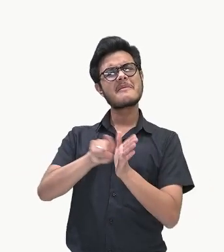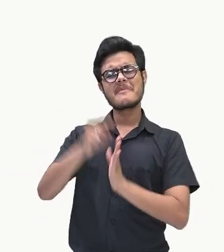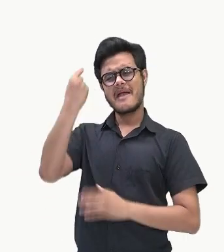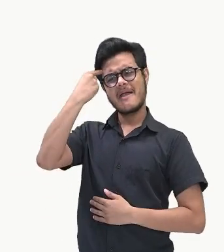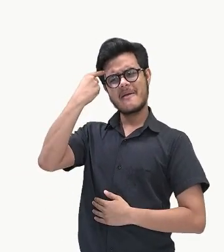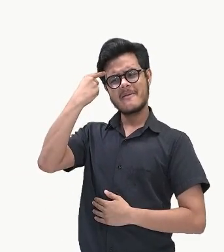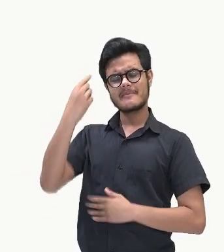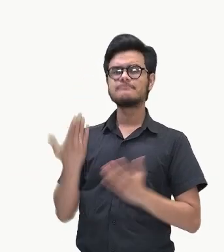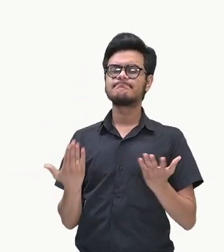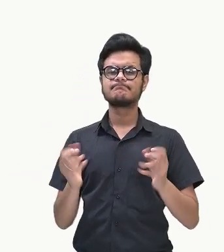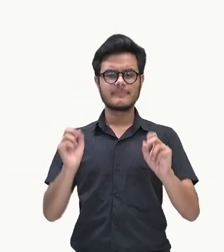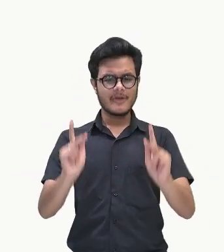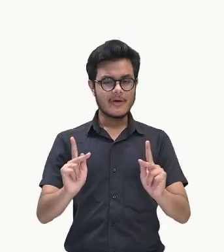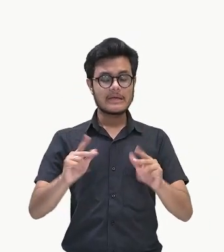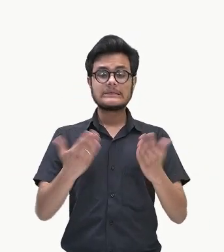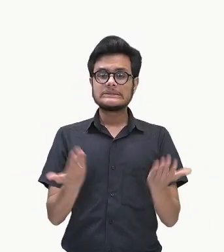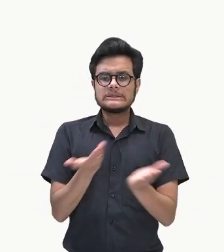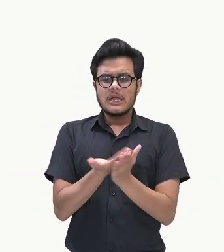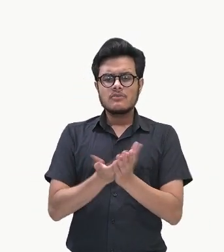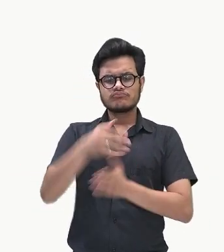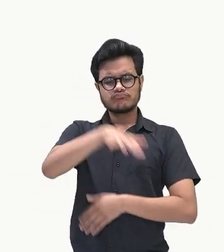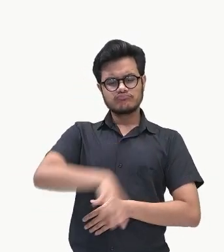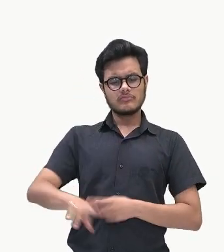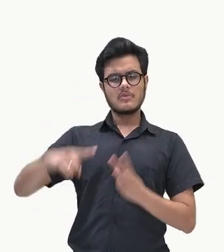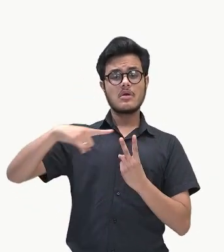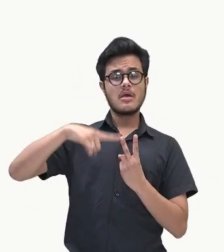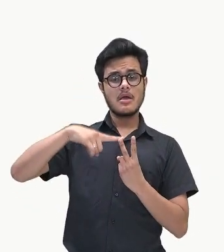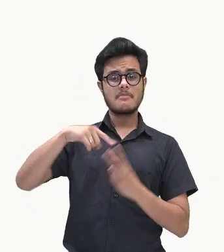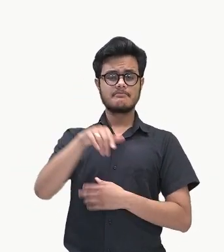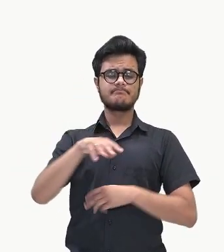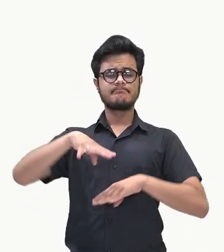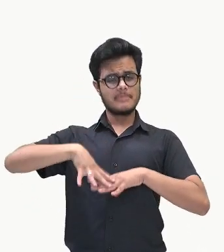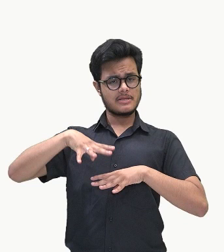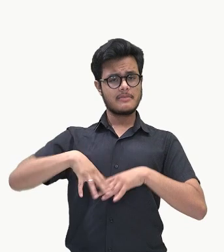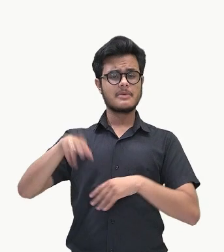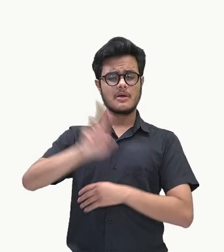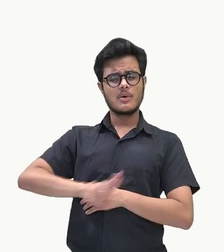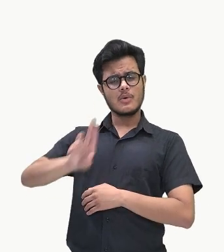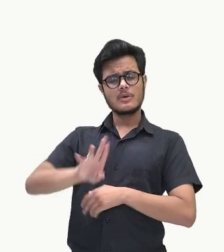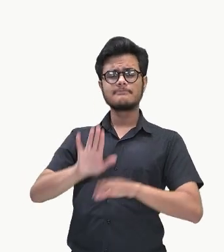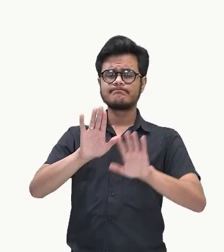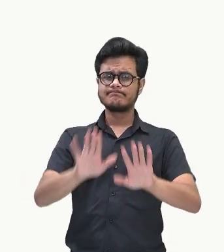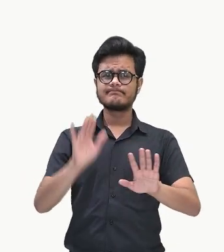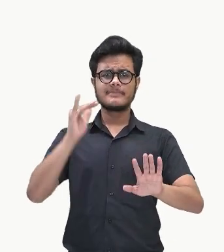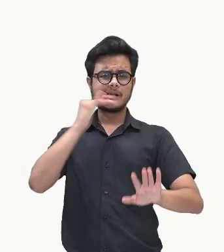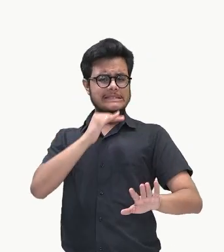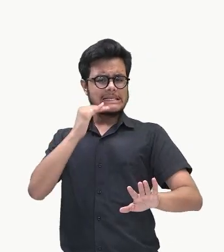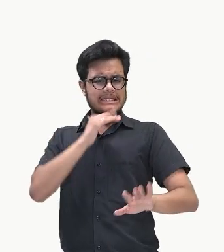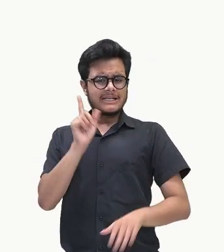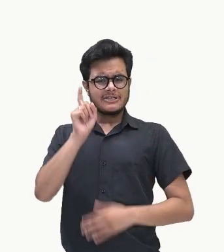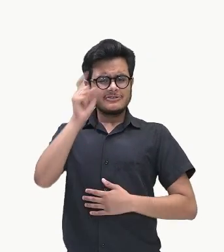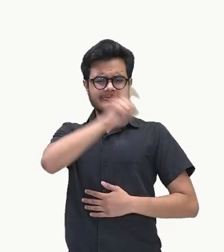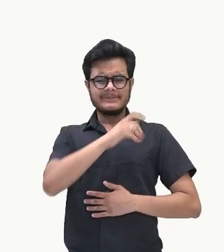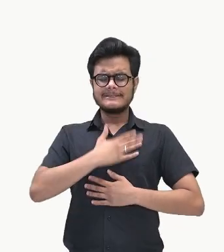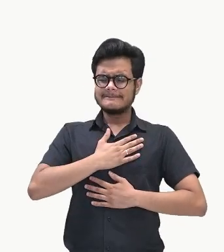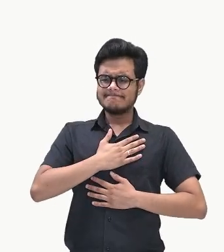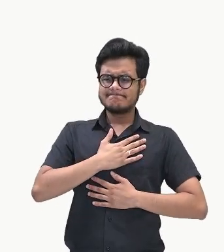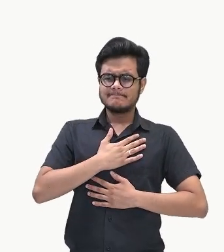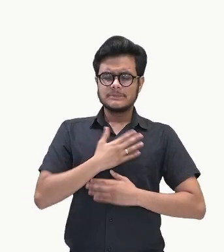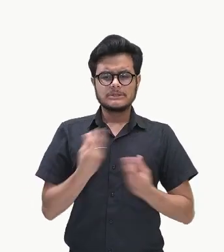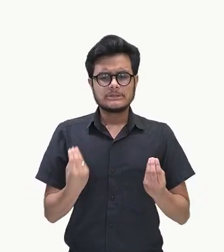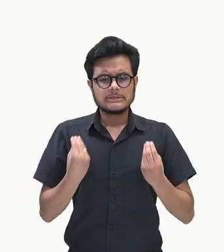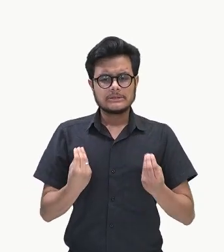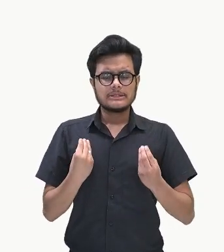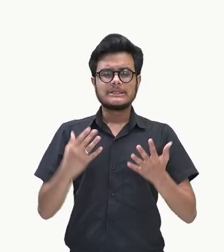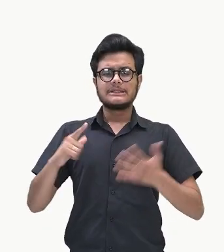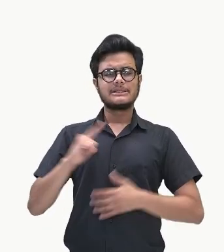A radiciação é uma operação que muitas vezes causa constrangimentos pelo fato